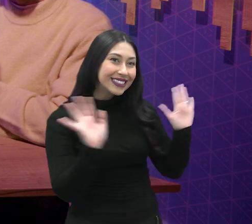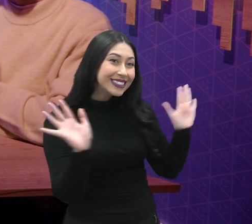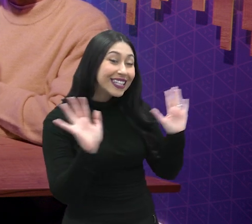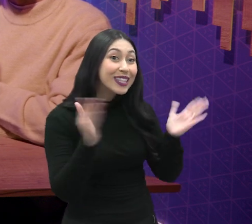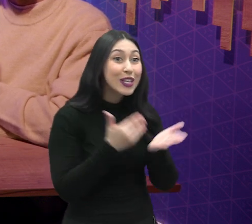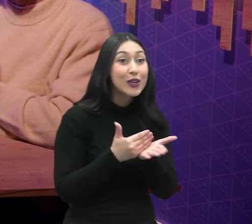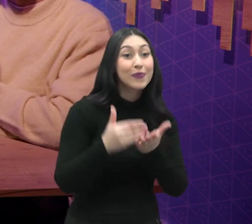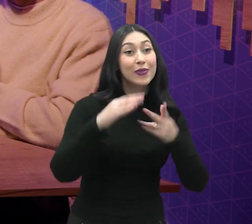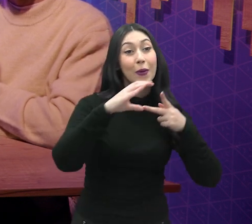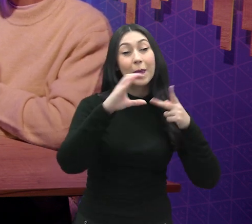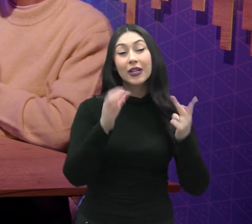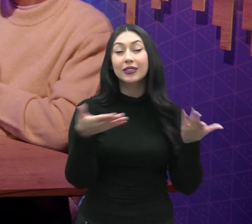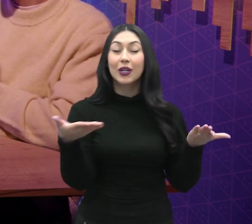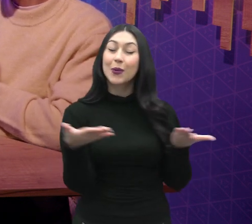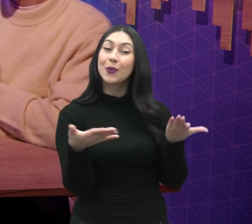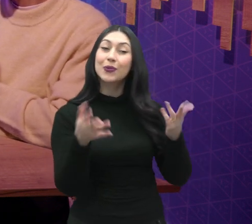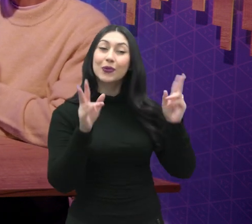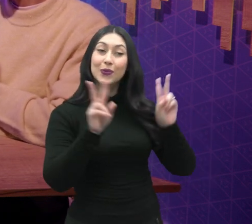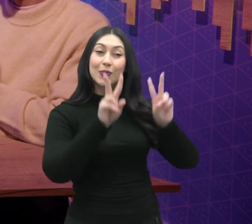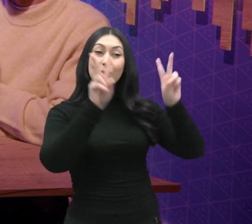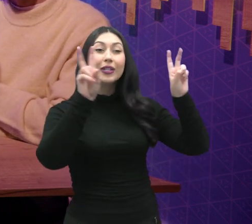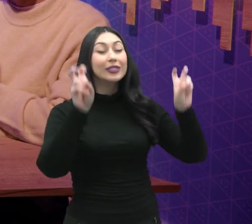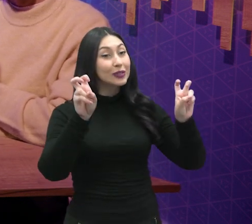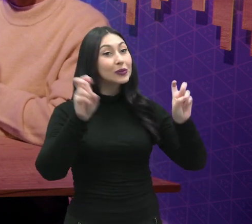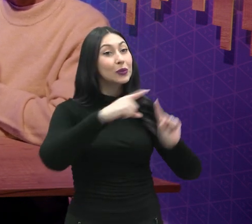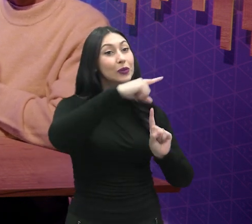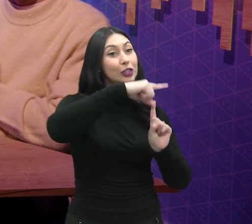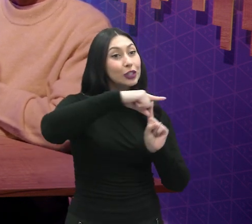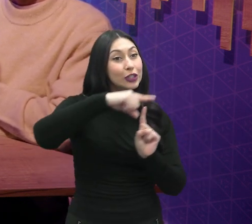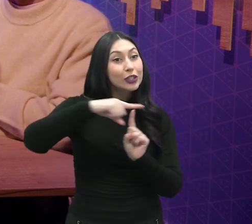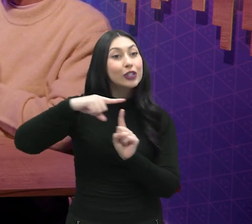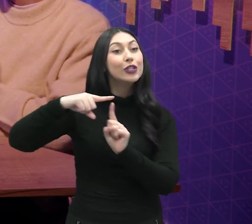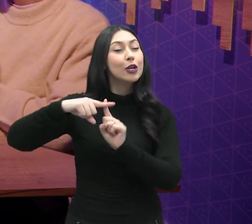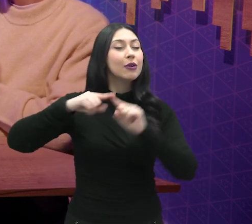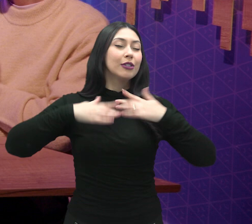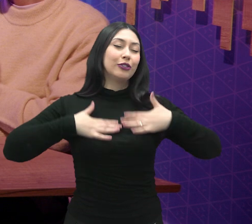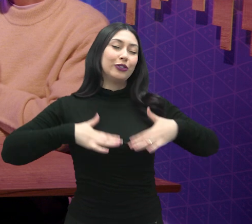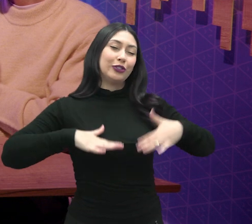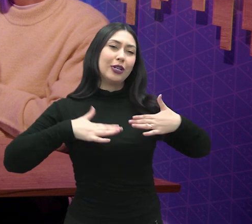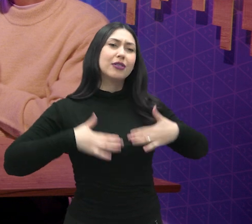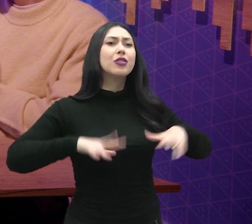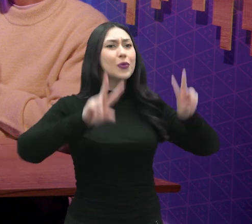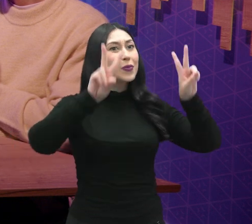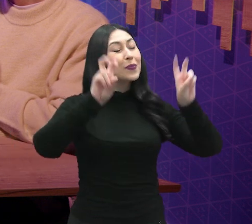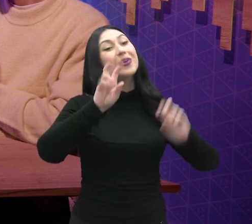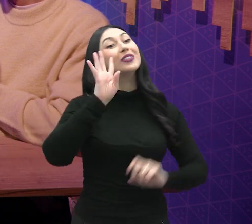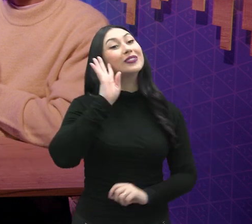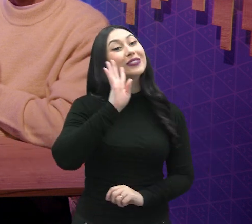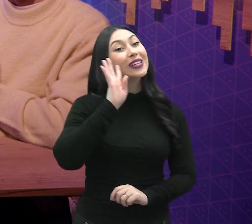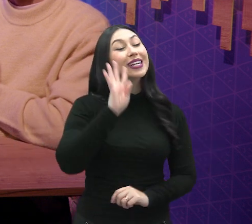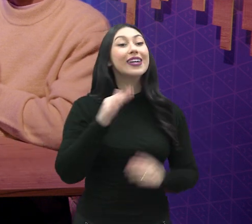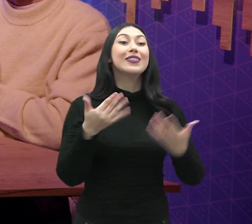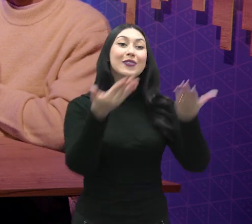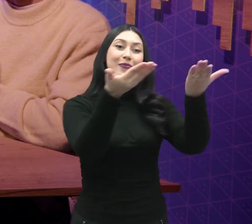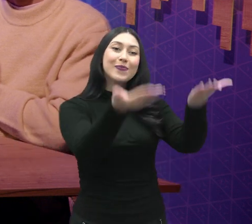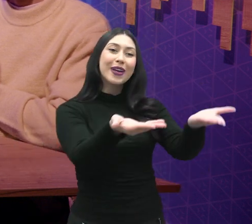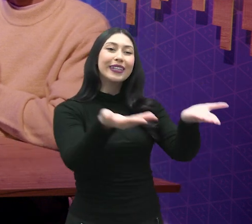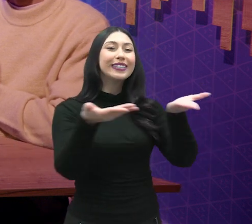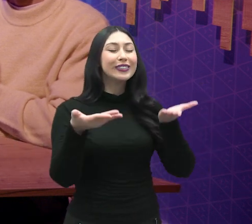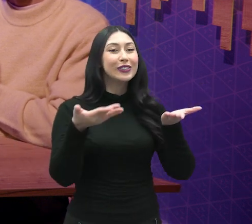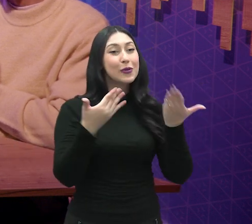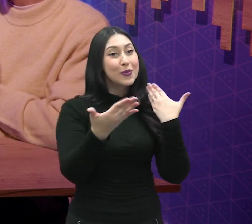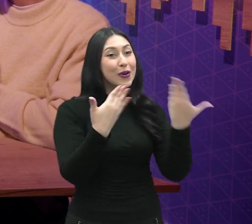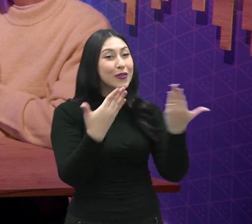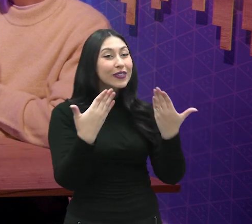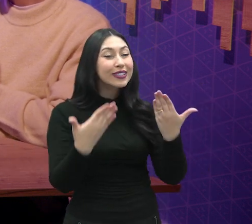E aí, pessoal, tá começando o Pode Ser, e no programa de hoje a gente vai falar sobre tipos de descanso, um assunto muito legal. E quem vem